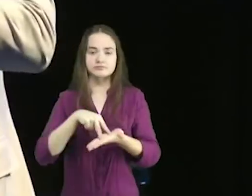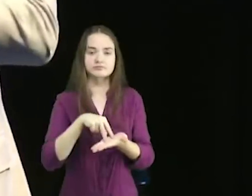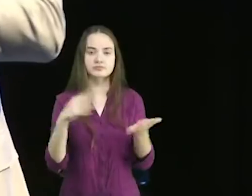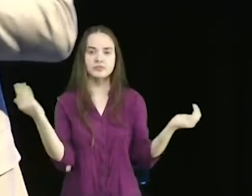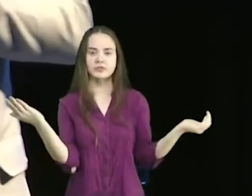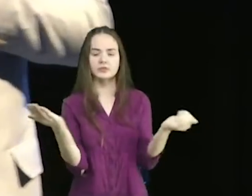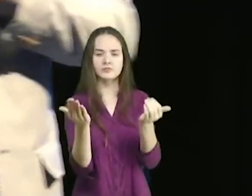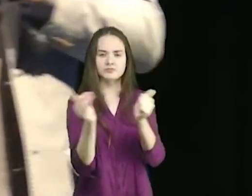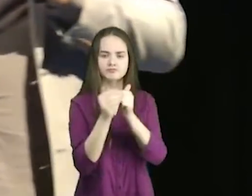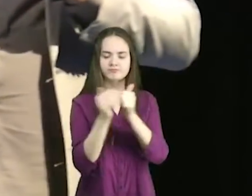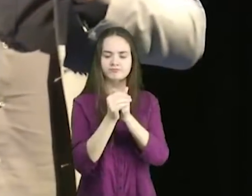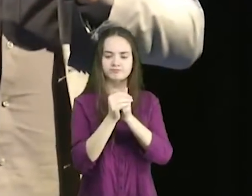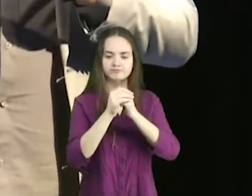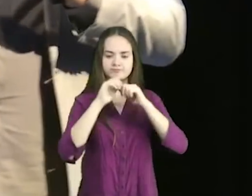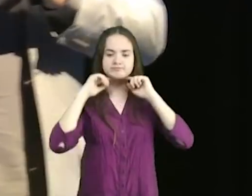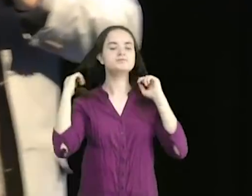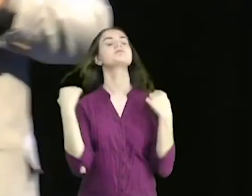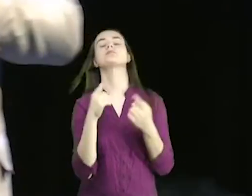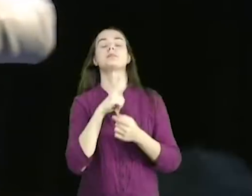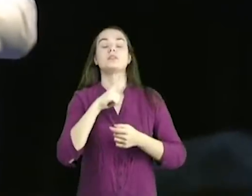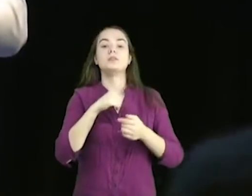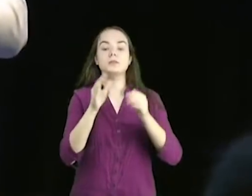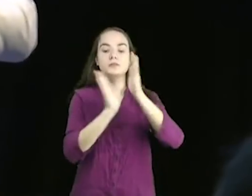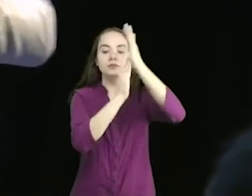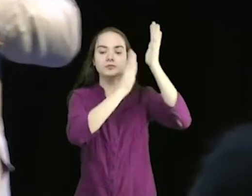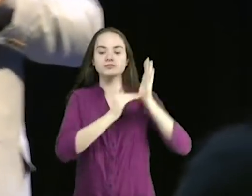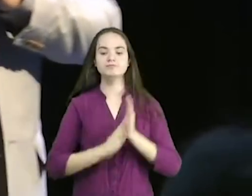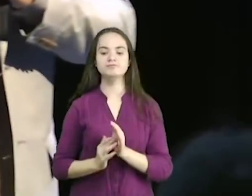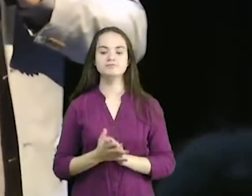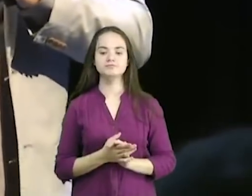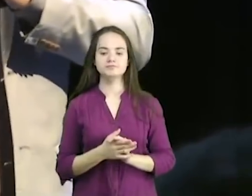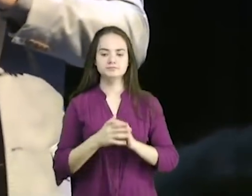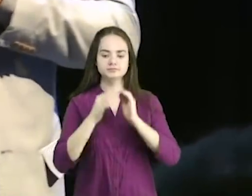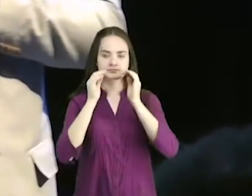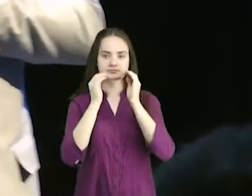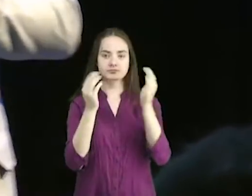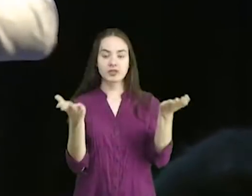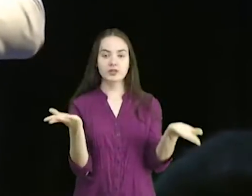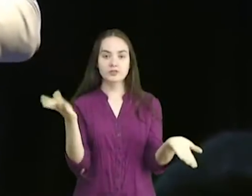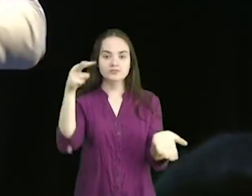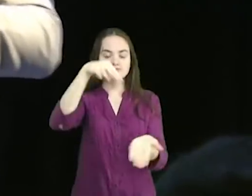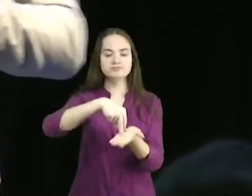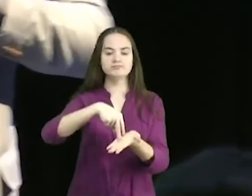vamos orar. Nós temos louvor? Temos? Então vamos ficar em pé.